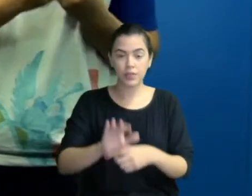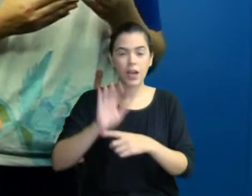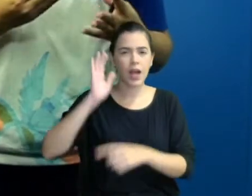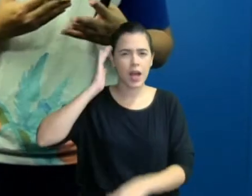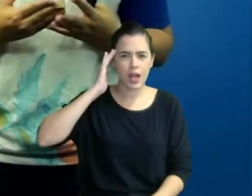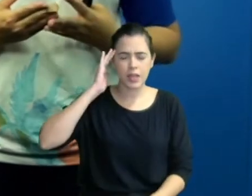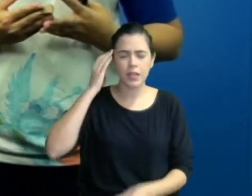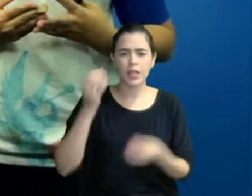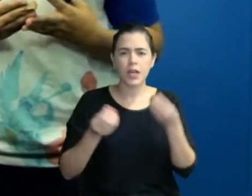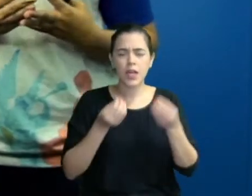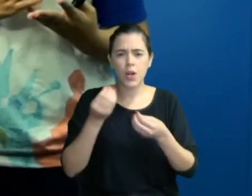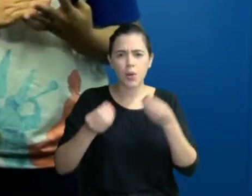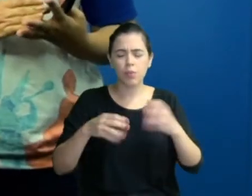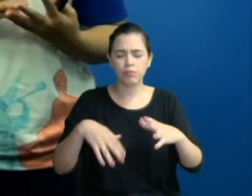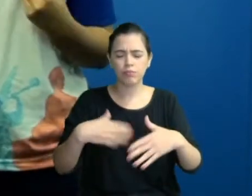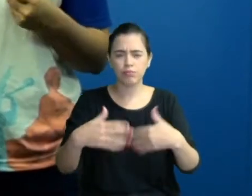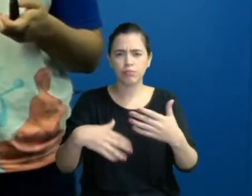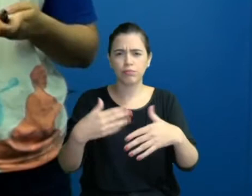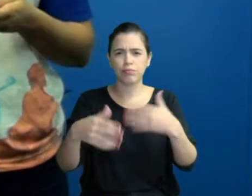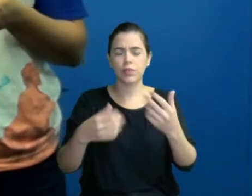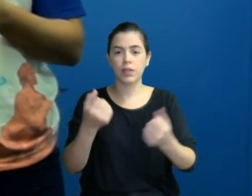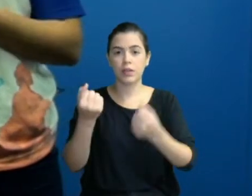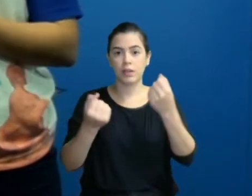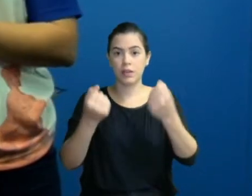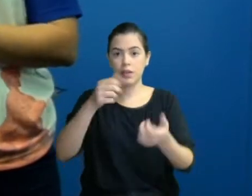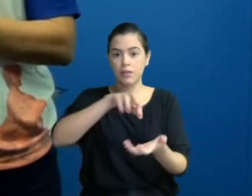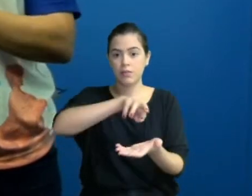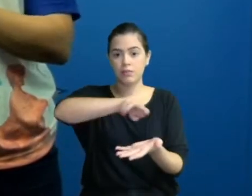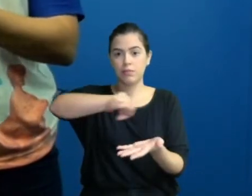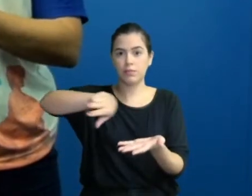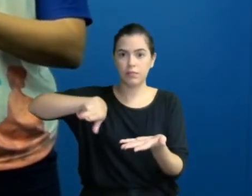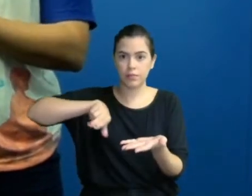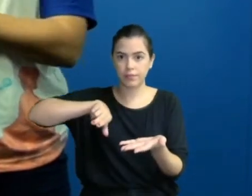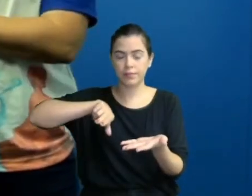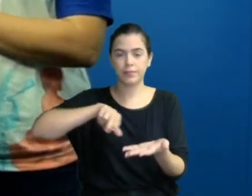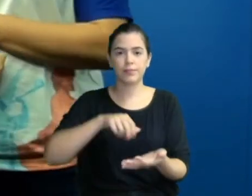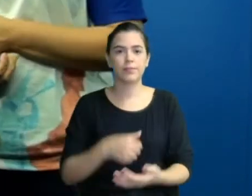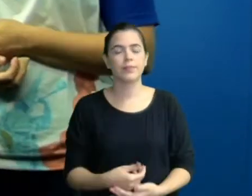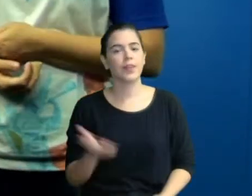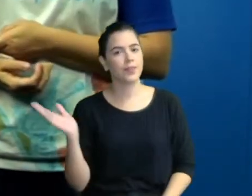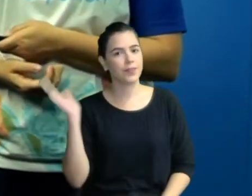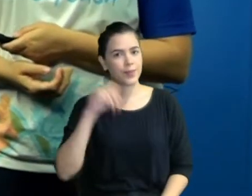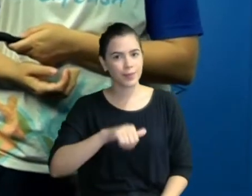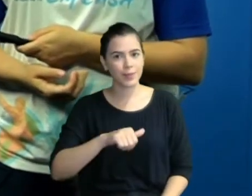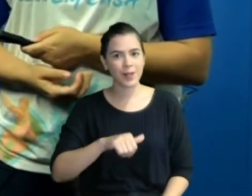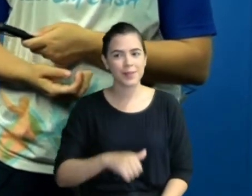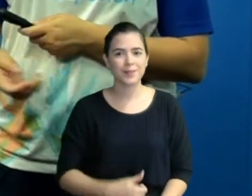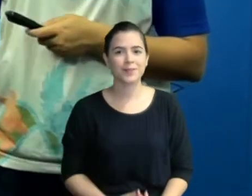sobre a evolução tecnológica dos meios de transporte. Então vamos lá?